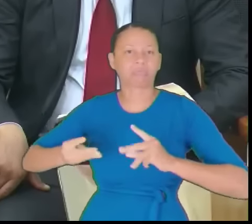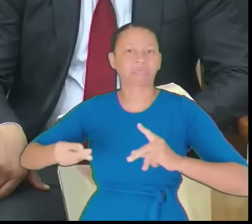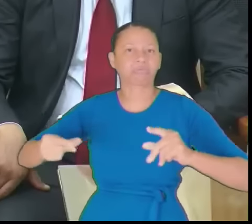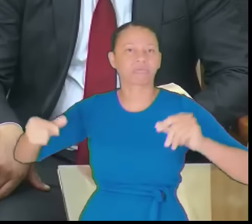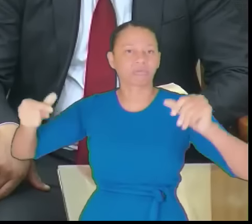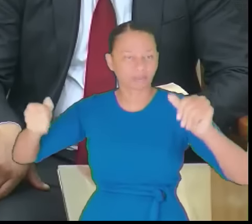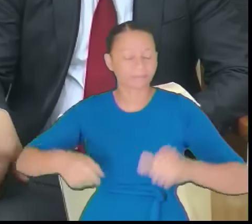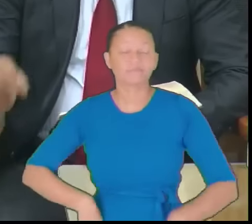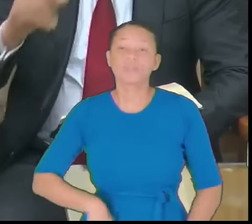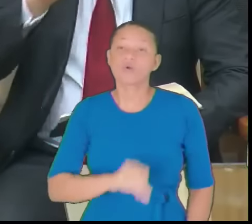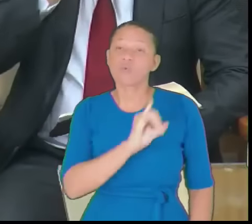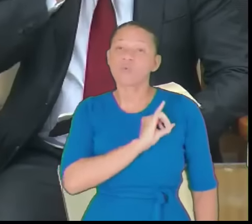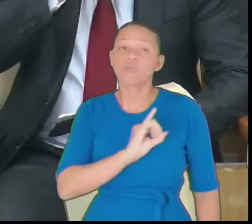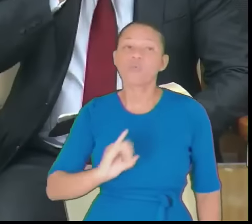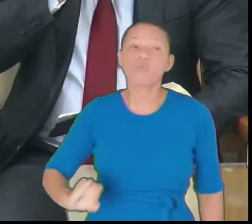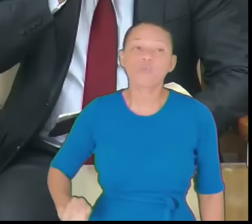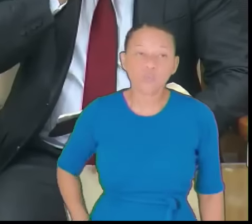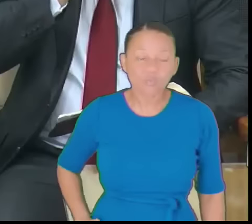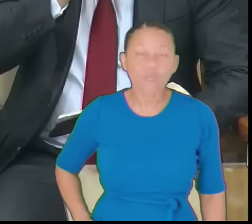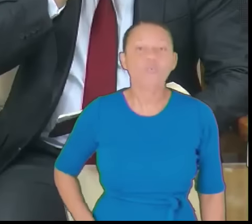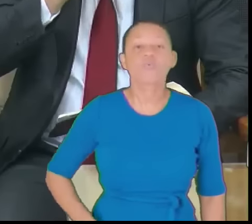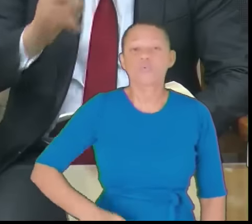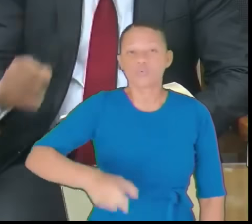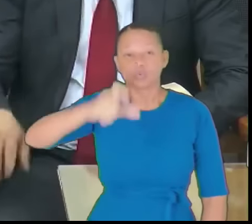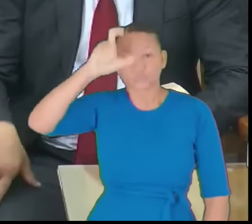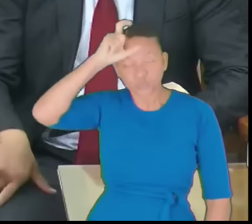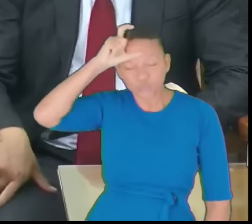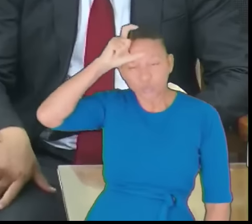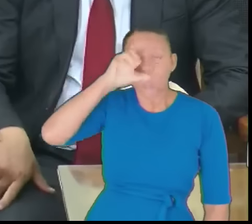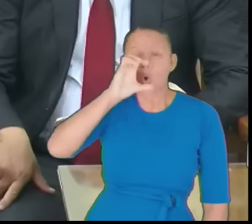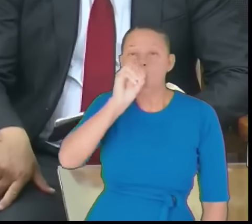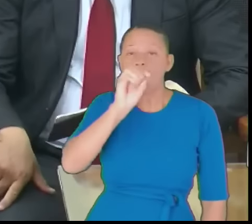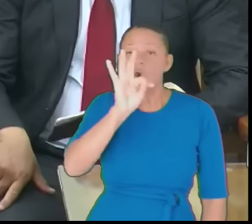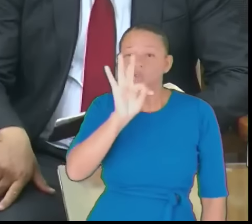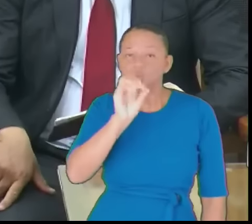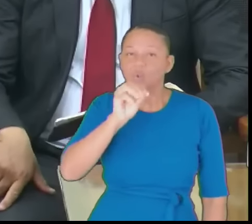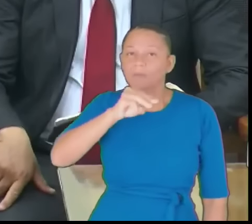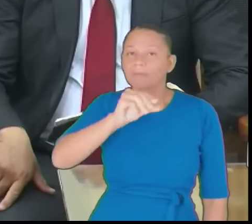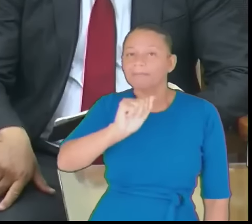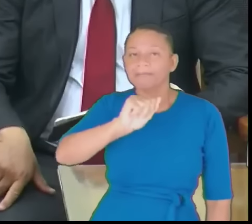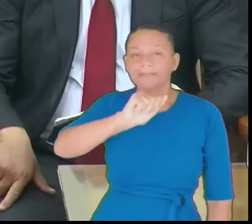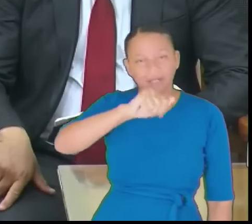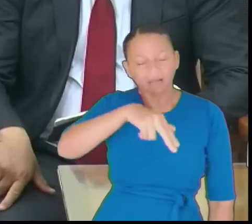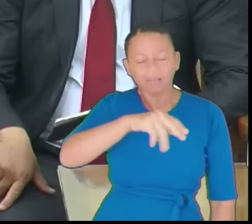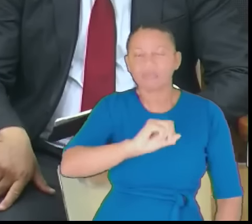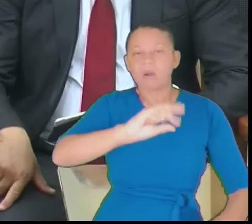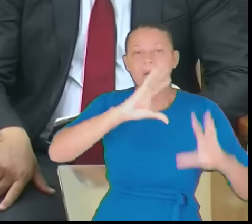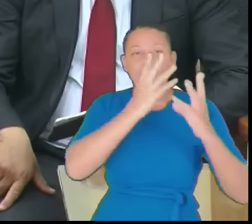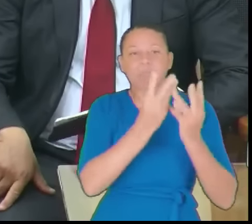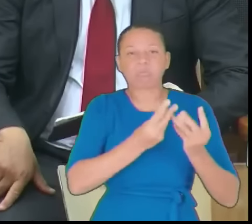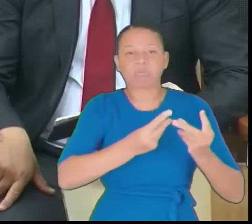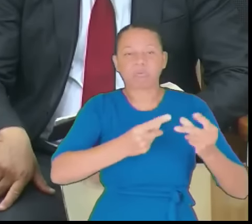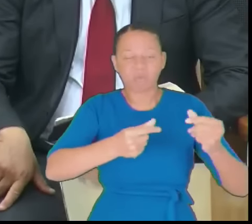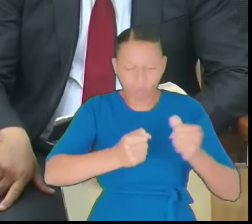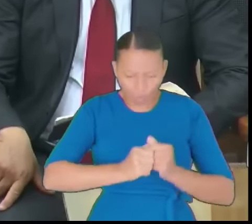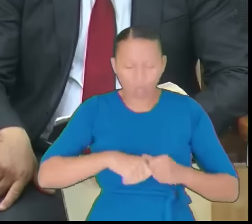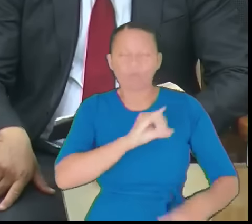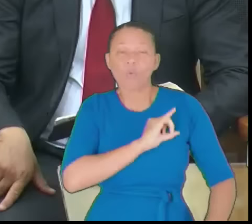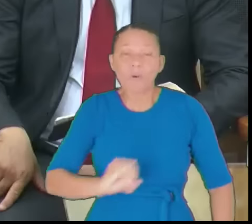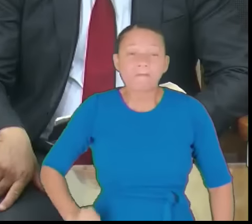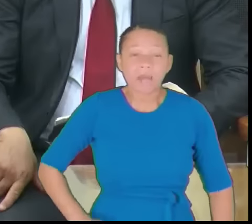O Império Turco Otomano caiu. Caiu, demorou. O Império Turco Otomano